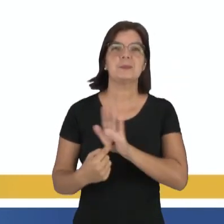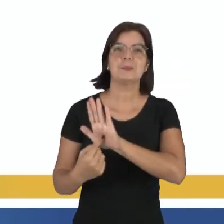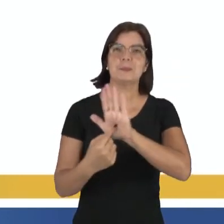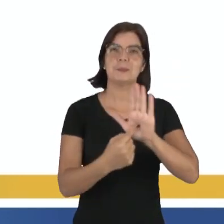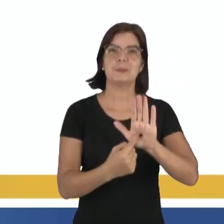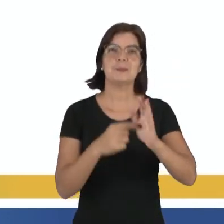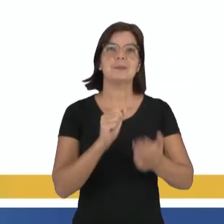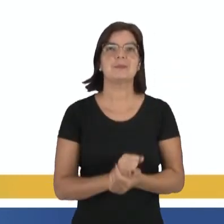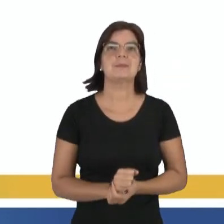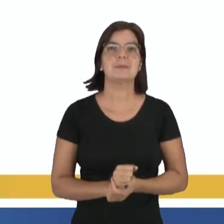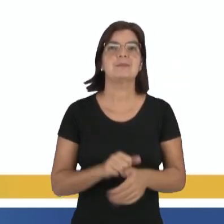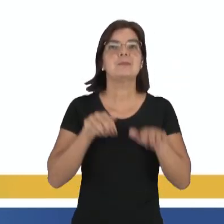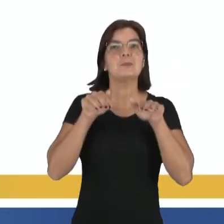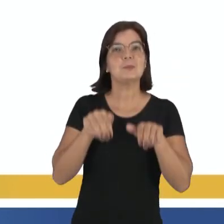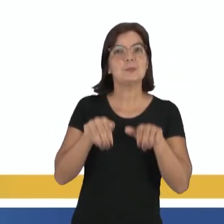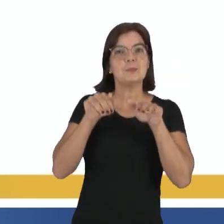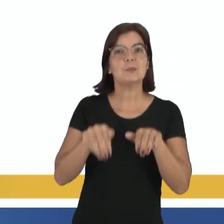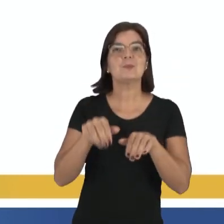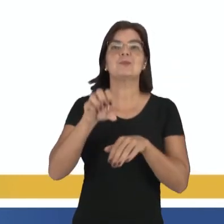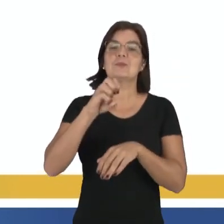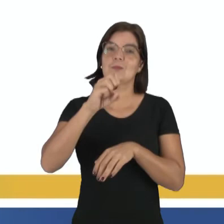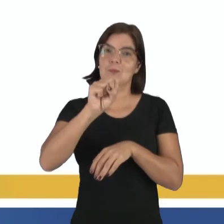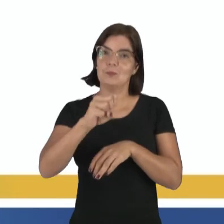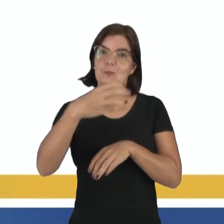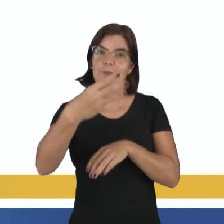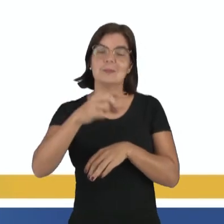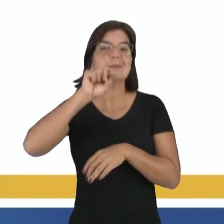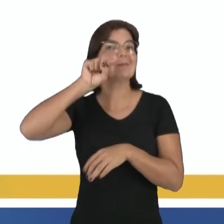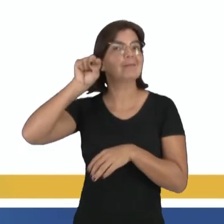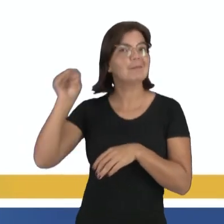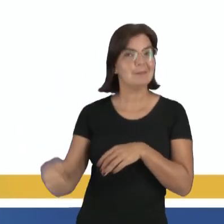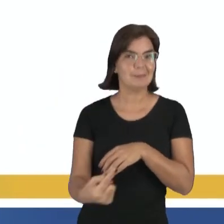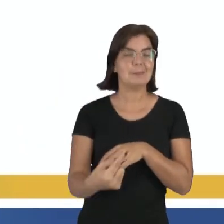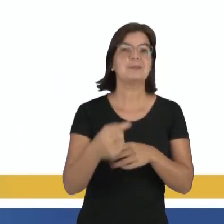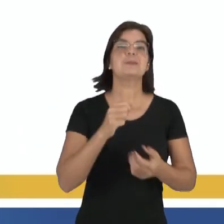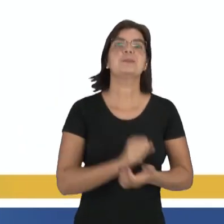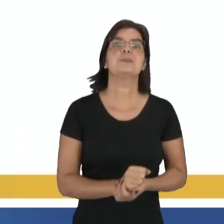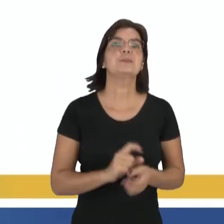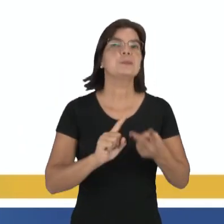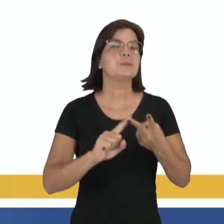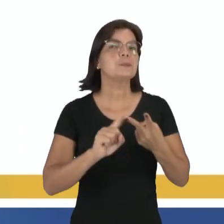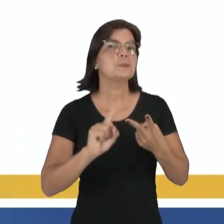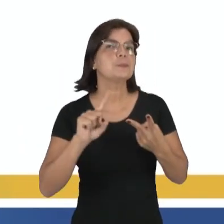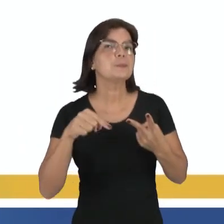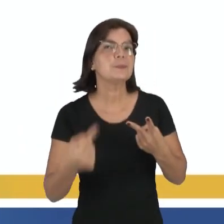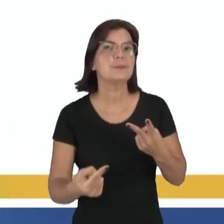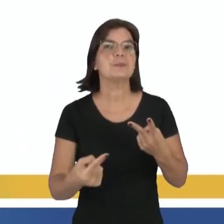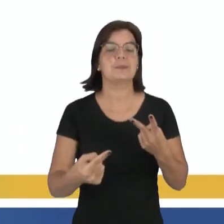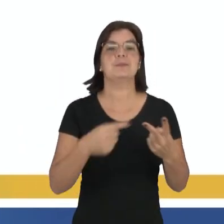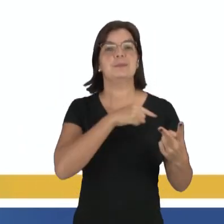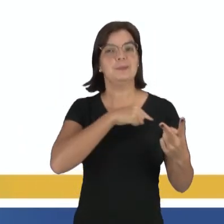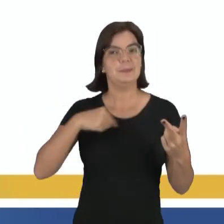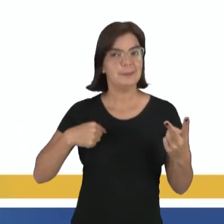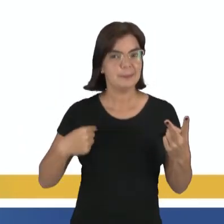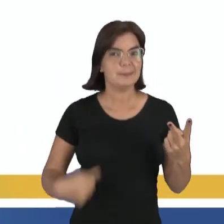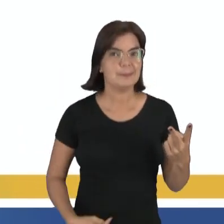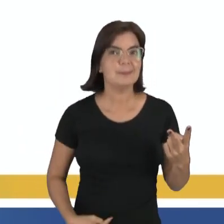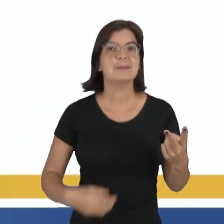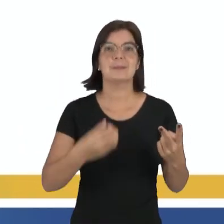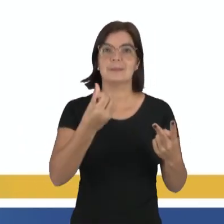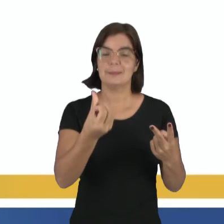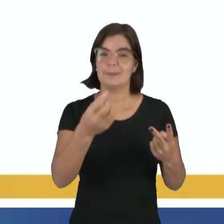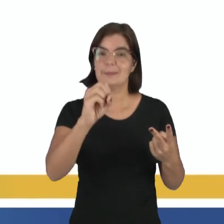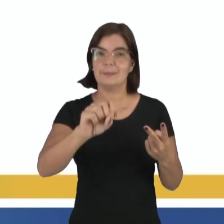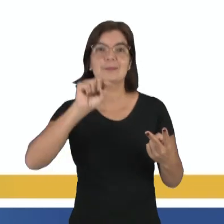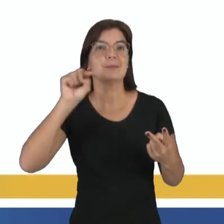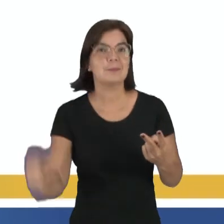na tela. Austrália, 83 mil toneladas. Depois, China, com 68